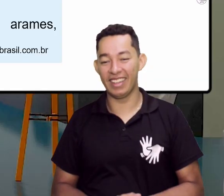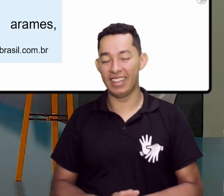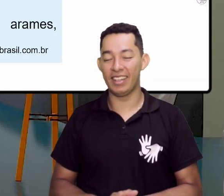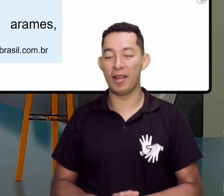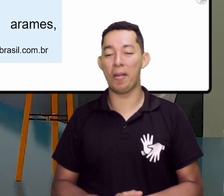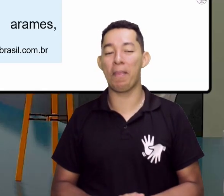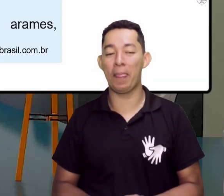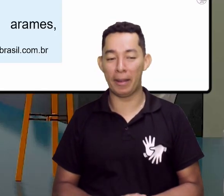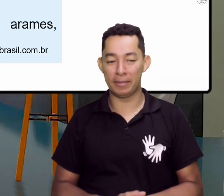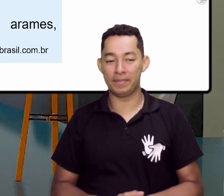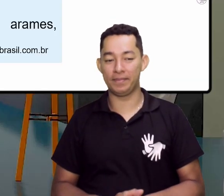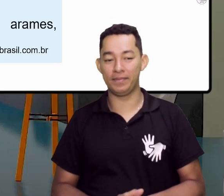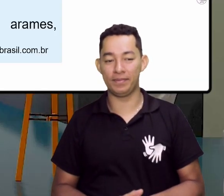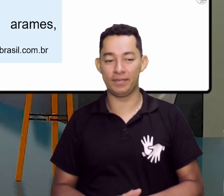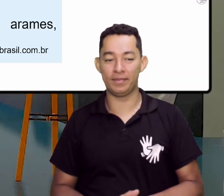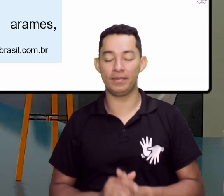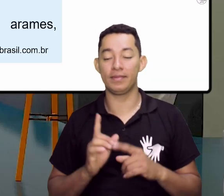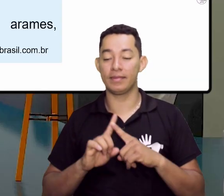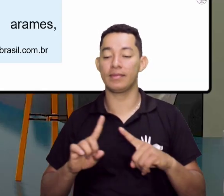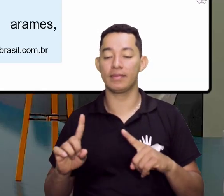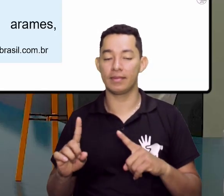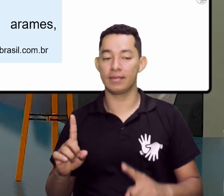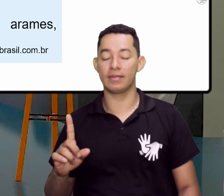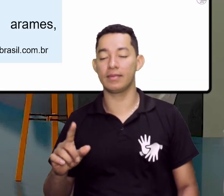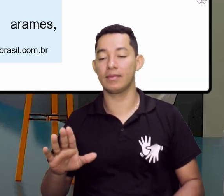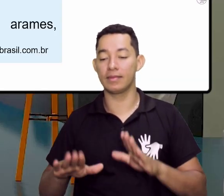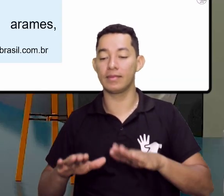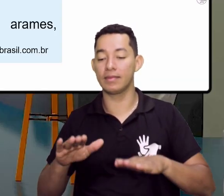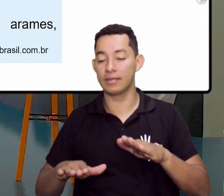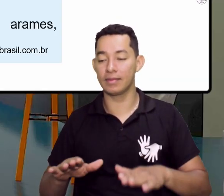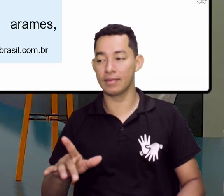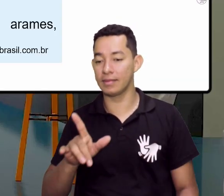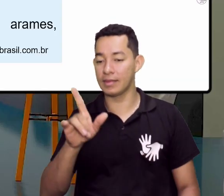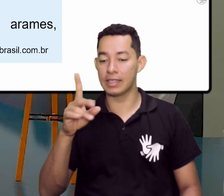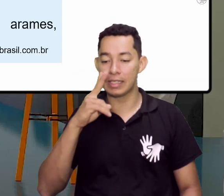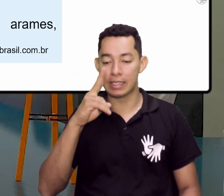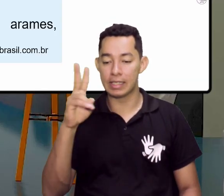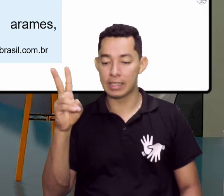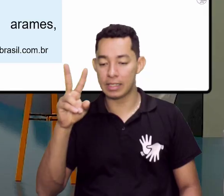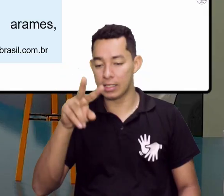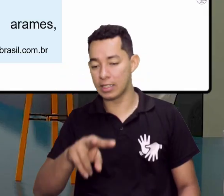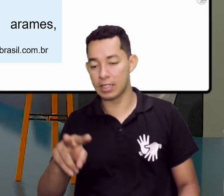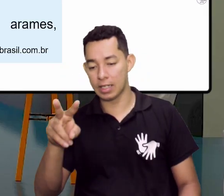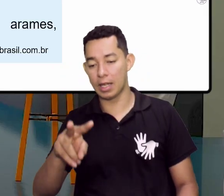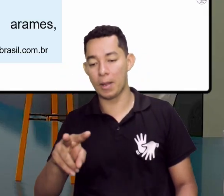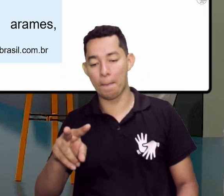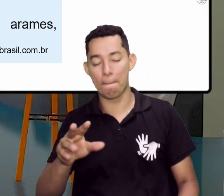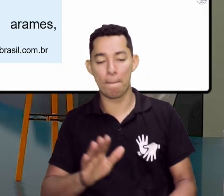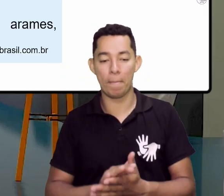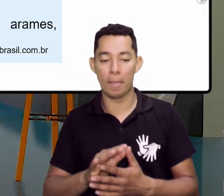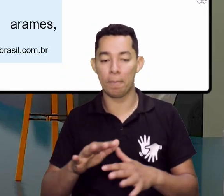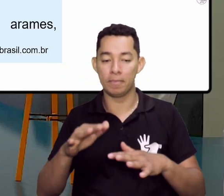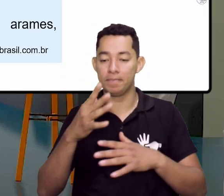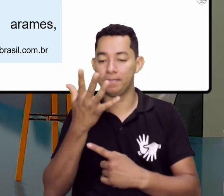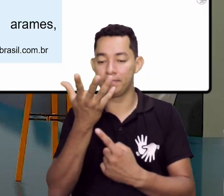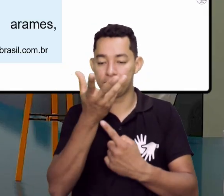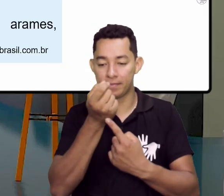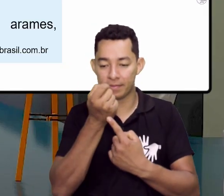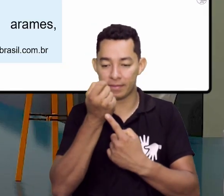Então, gente, mas aí ainda depende de quem está olhando, né? Então, na arte cinética, olha